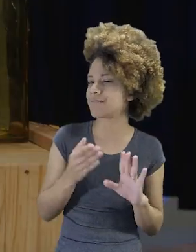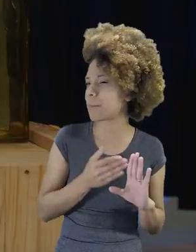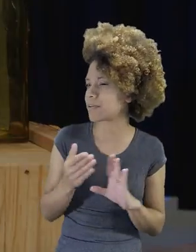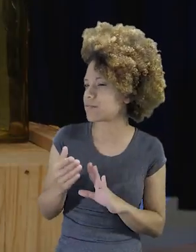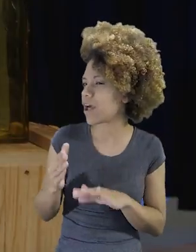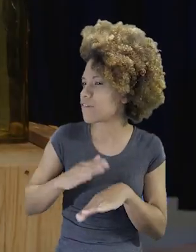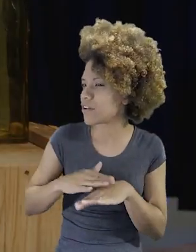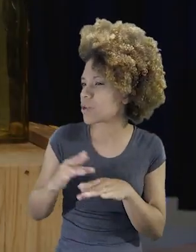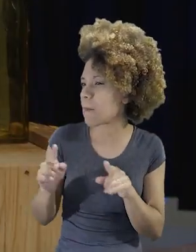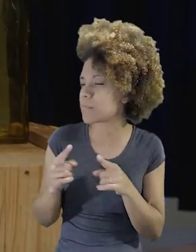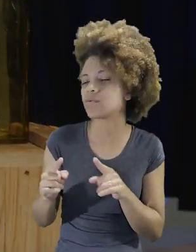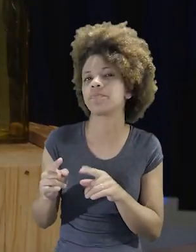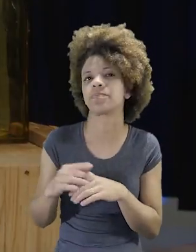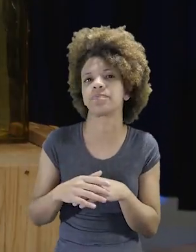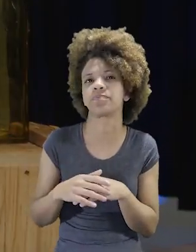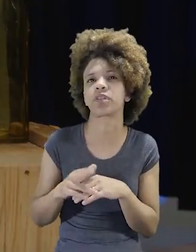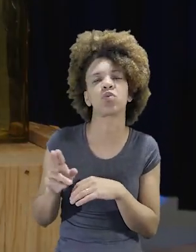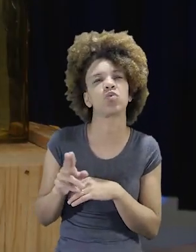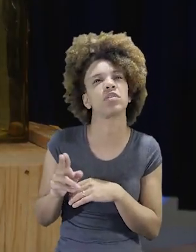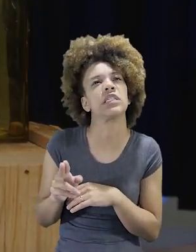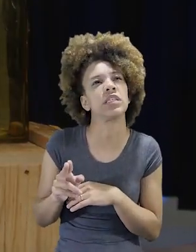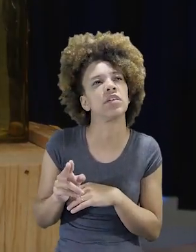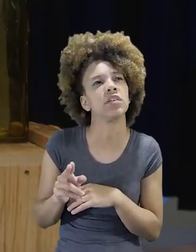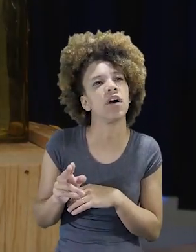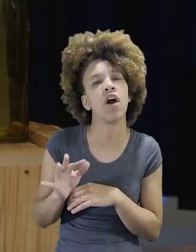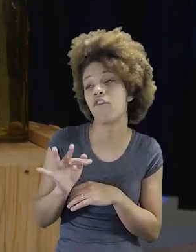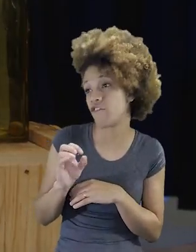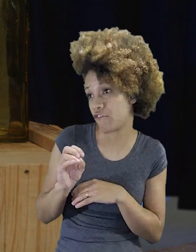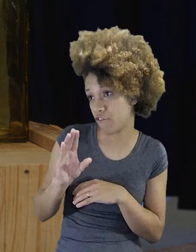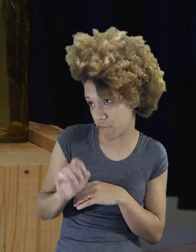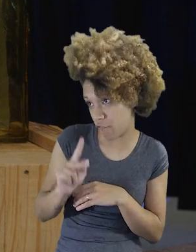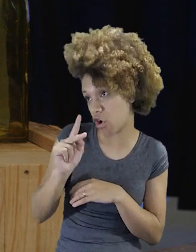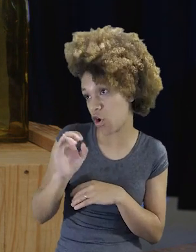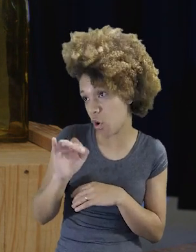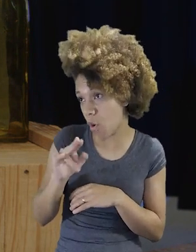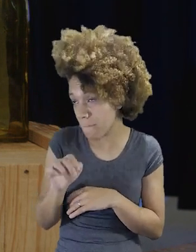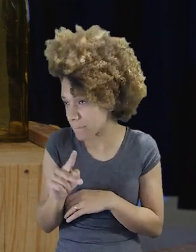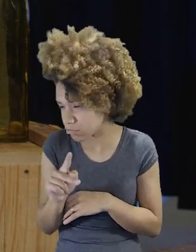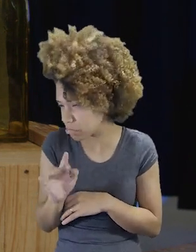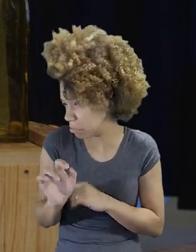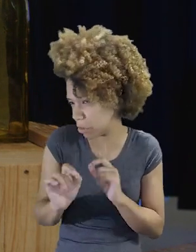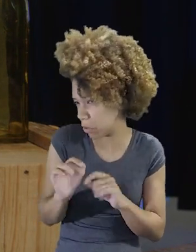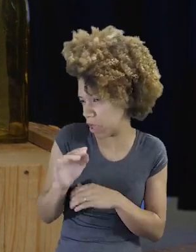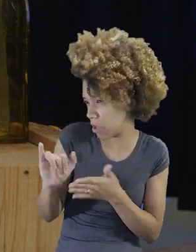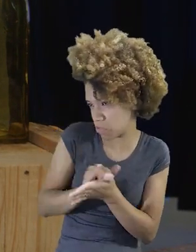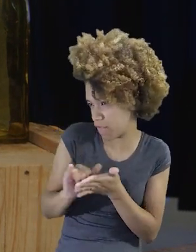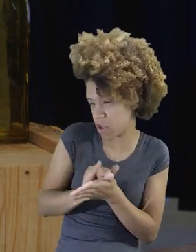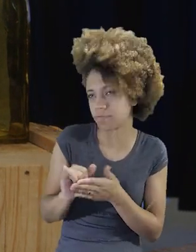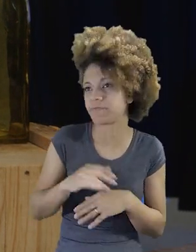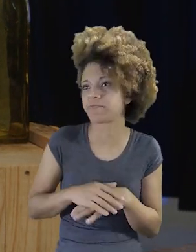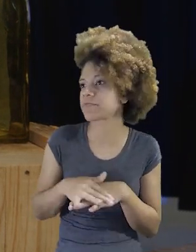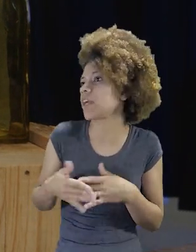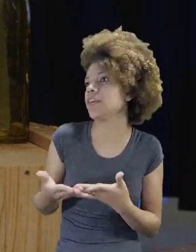Eu lembro que em algum momento alguém que faz uma música essa que eu pensei chama a chamada focompton tá ligado Tipo não é algum Mc